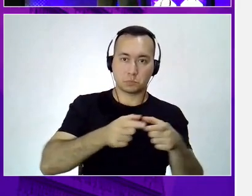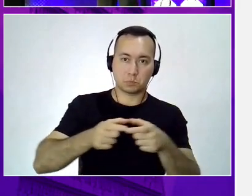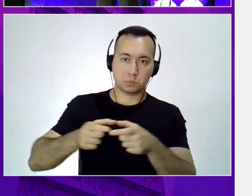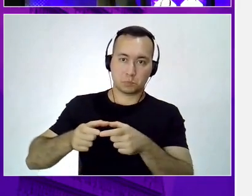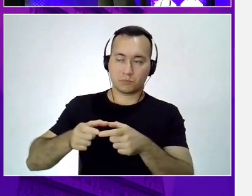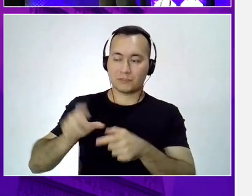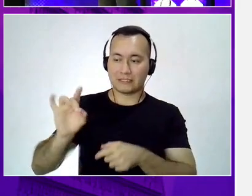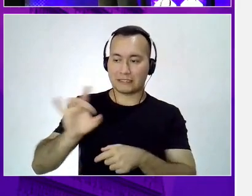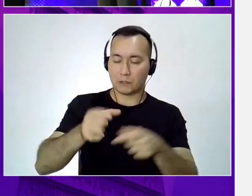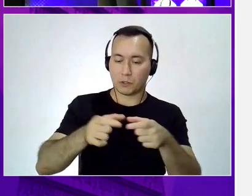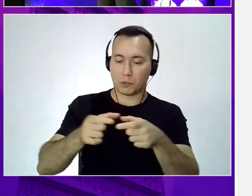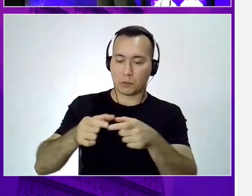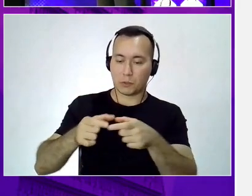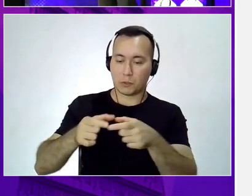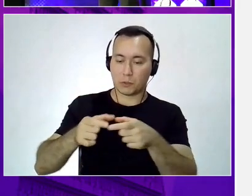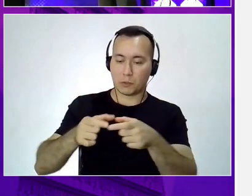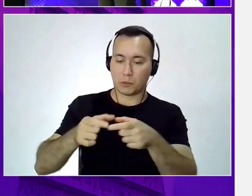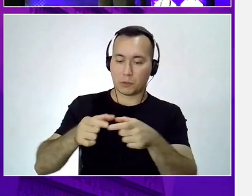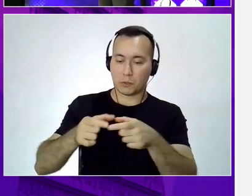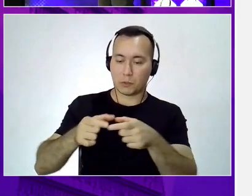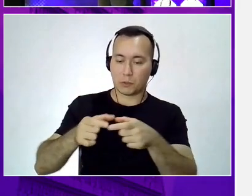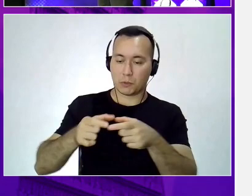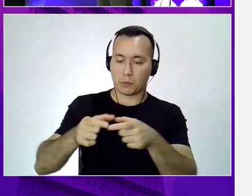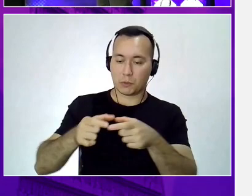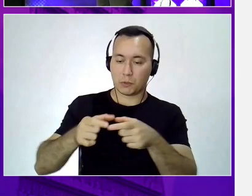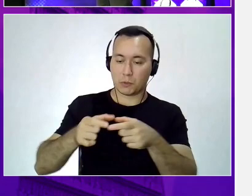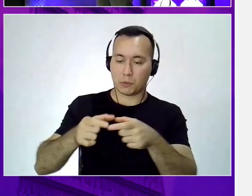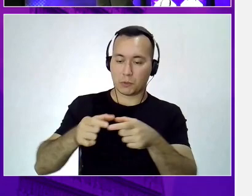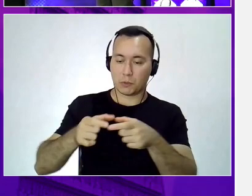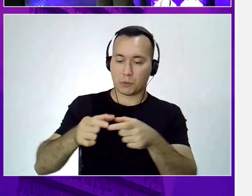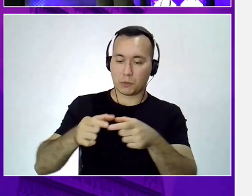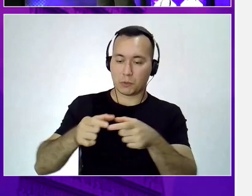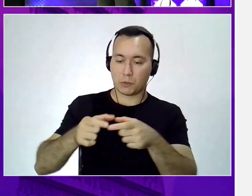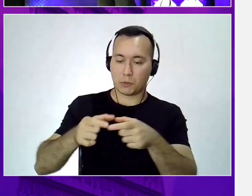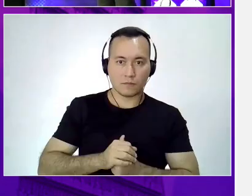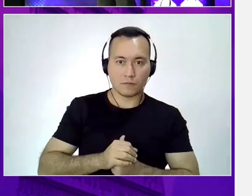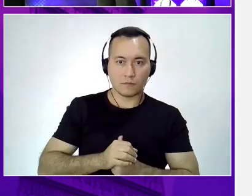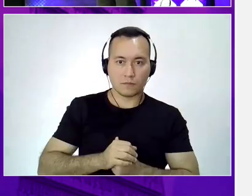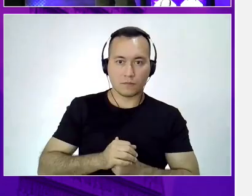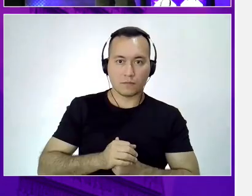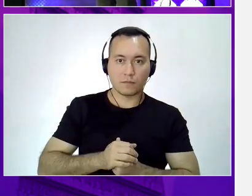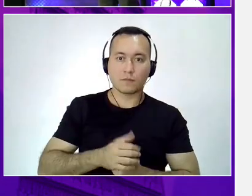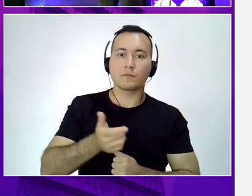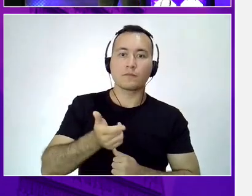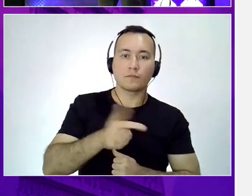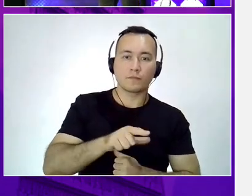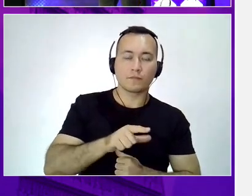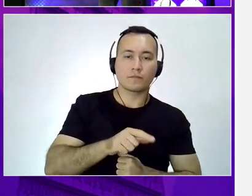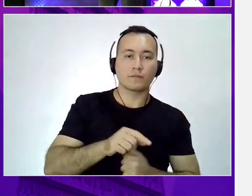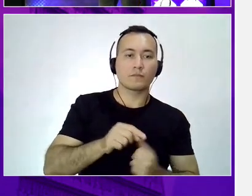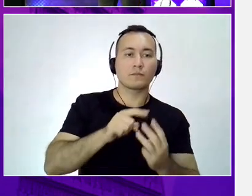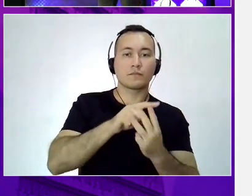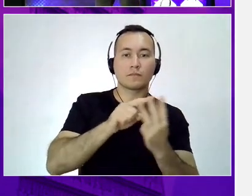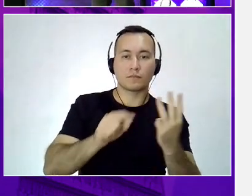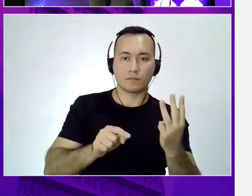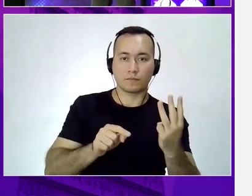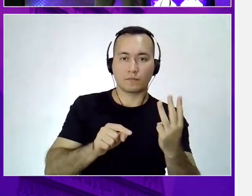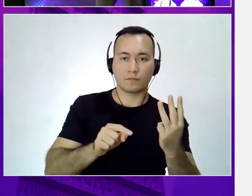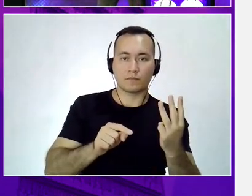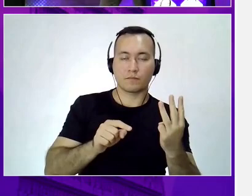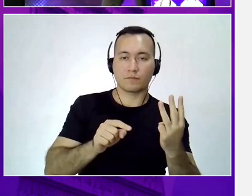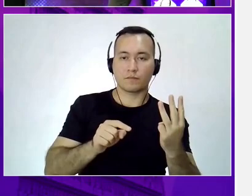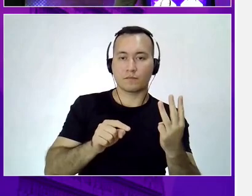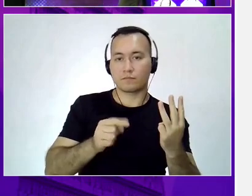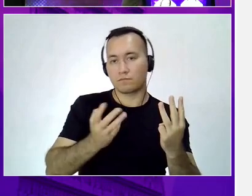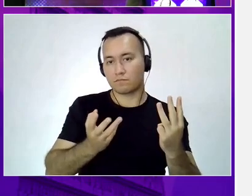que ajudam todas essas squads, e aqui uma observação, né? DevOps como o papel DevOps, né? Infelizmente,